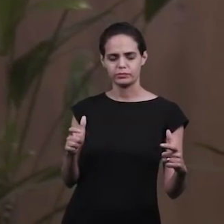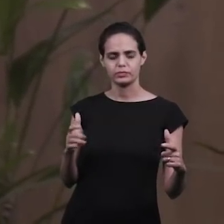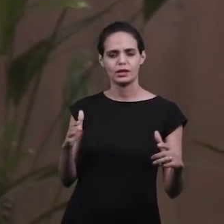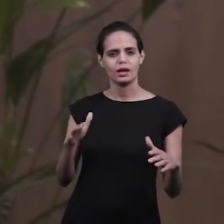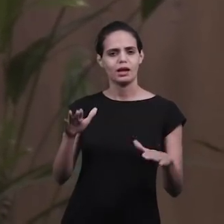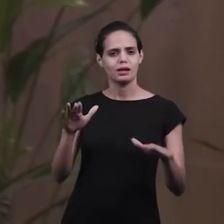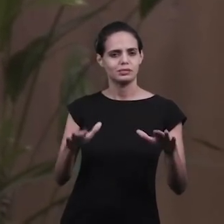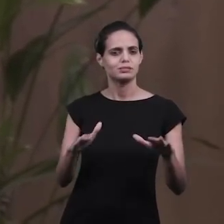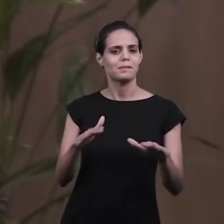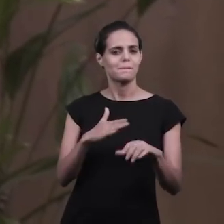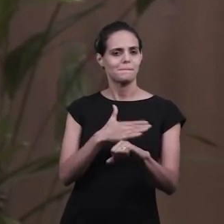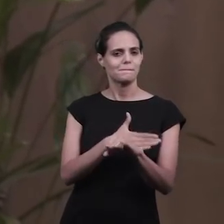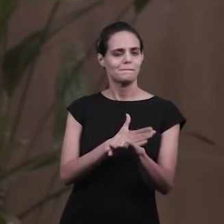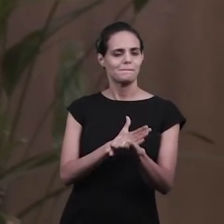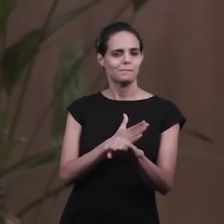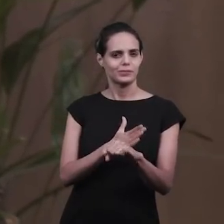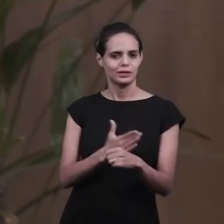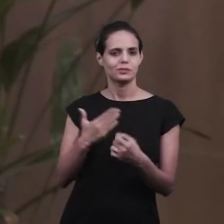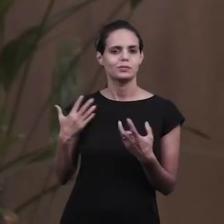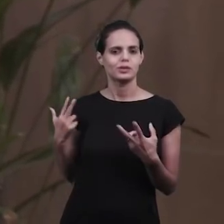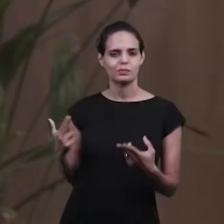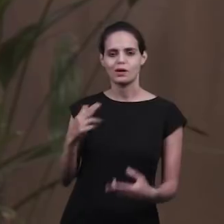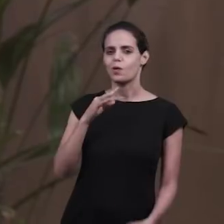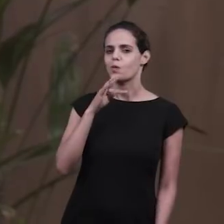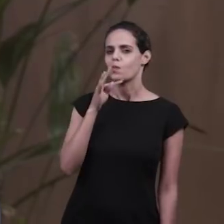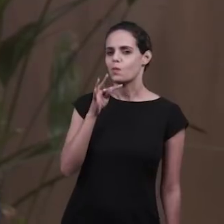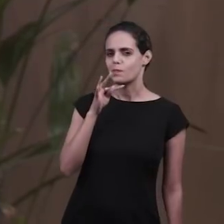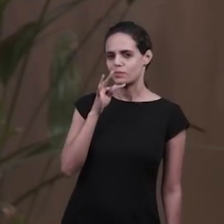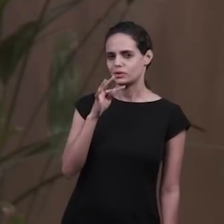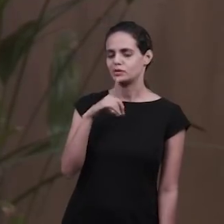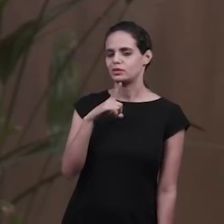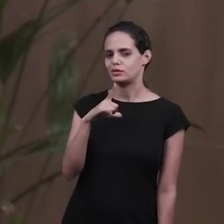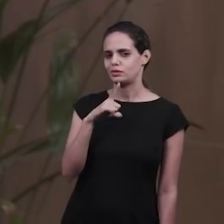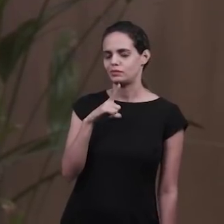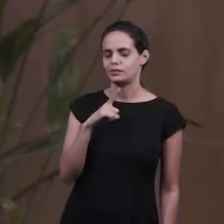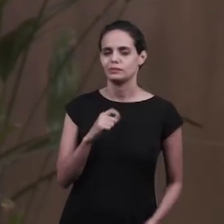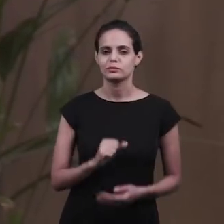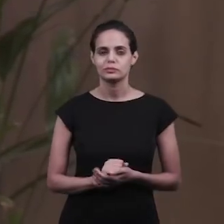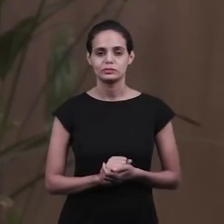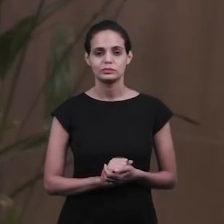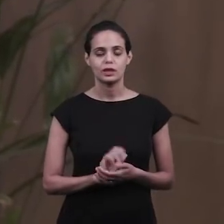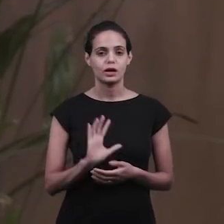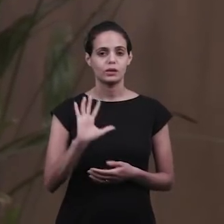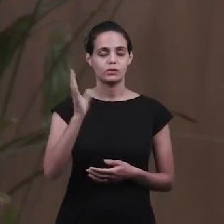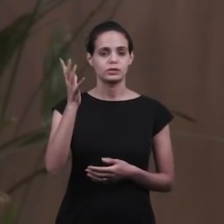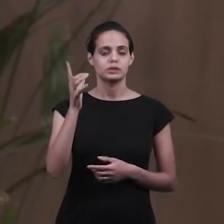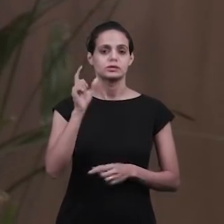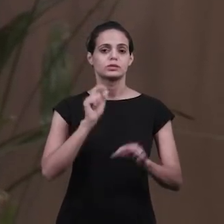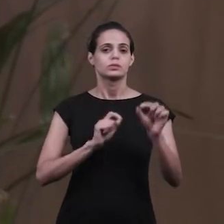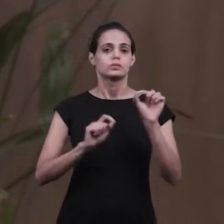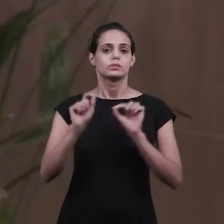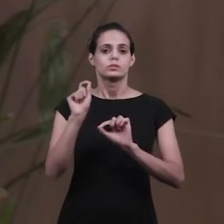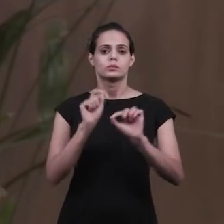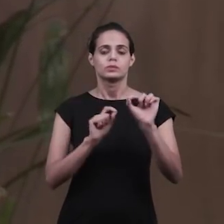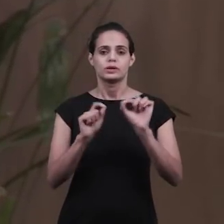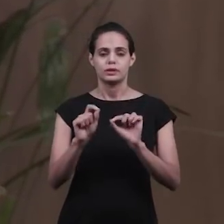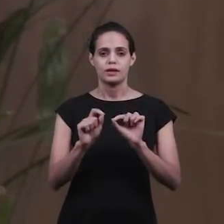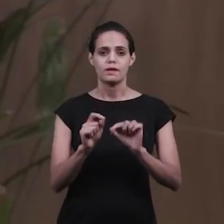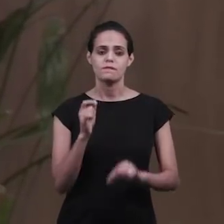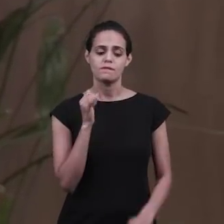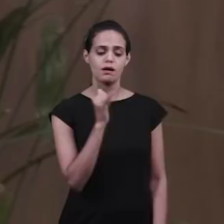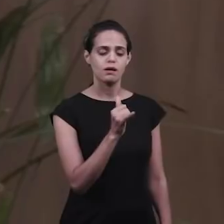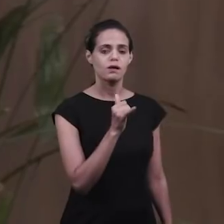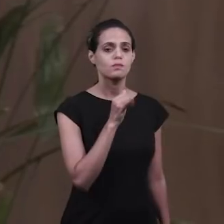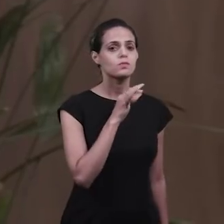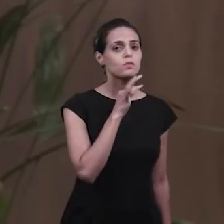uma experiência de Tomé. O que aconteceu? Disseram para Tomé